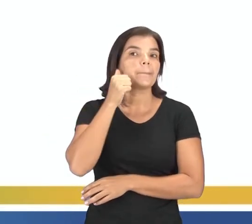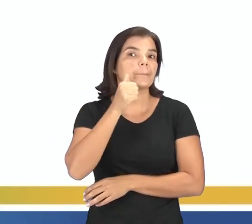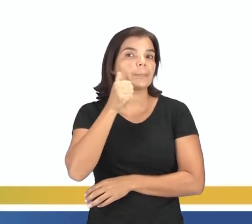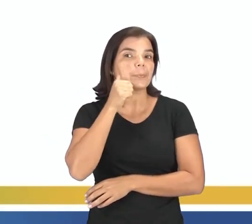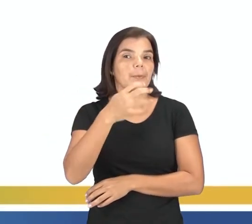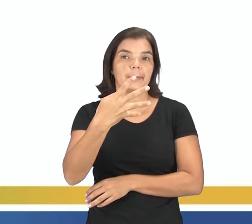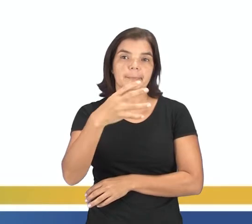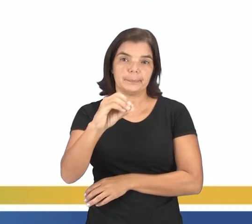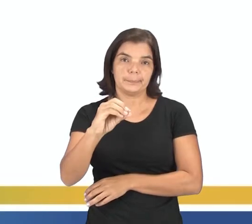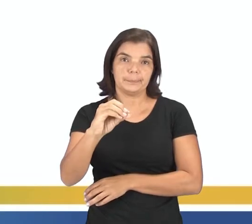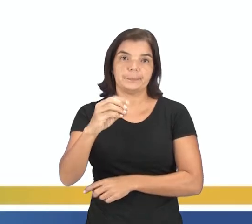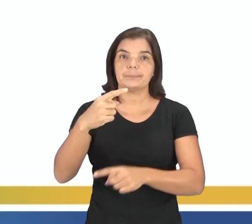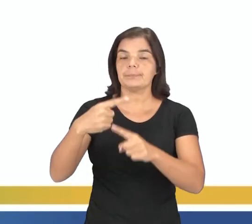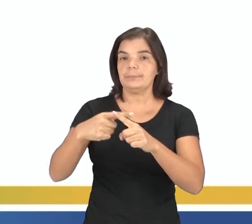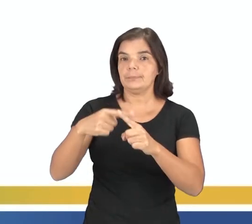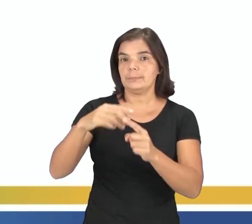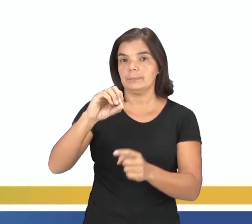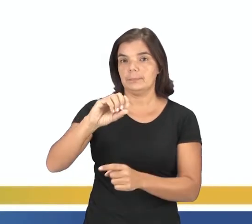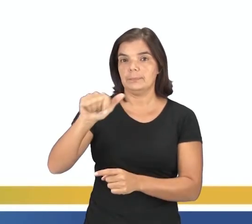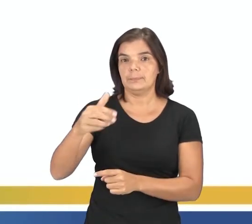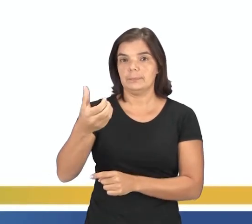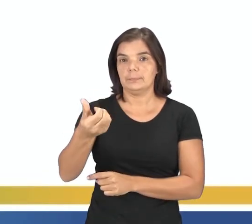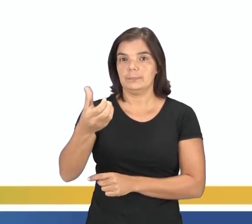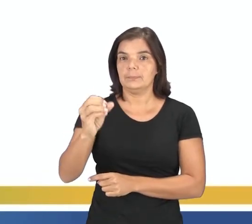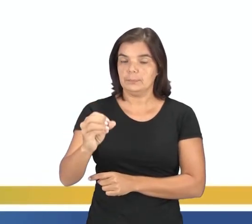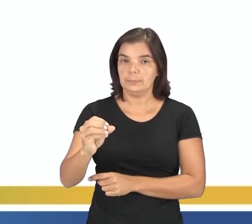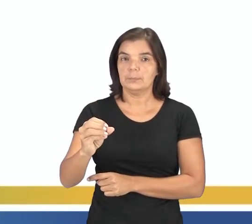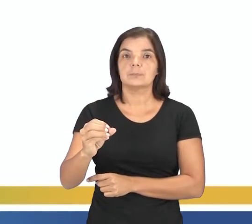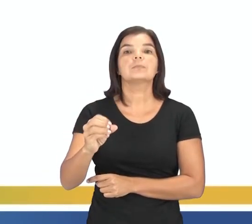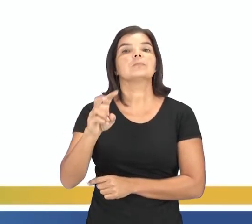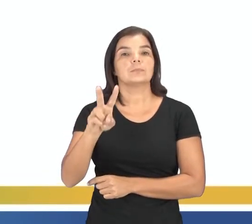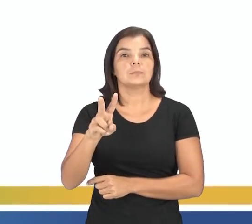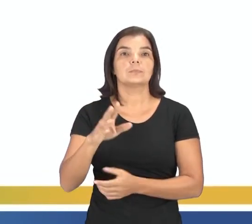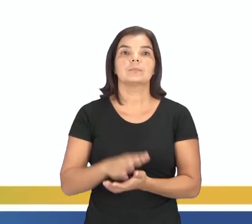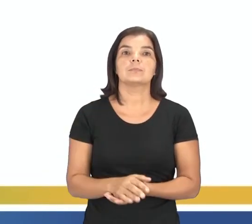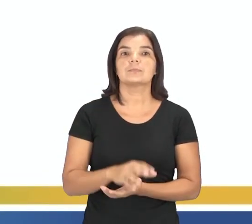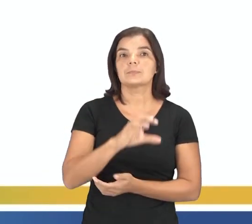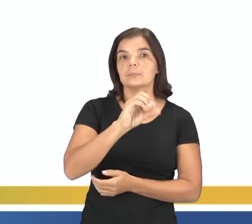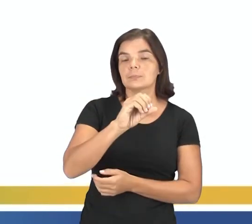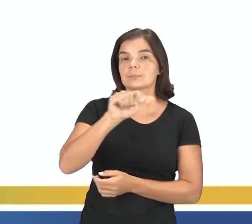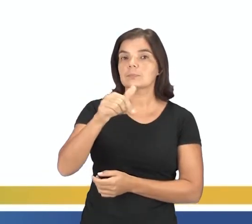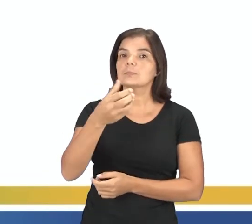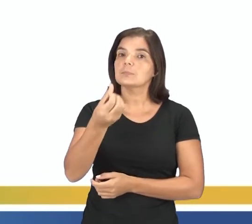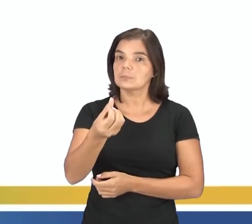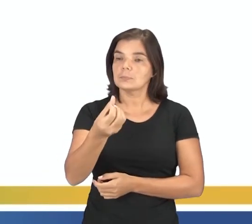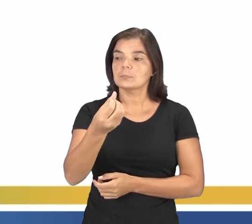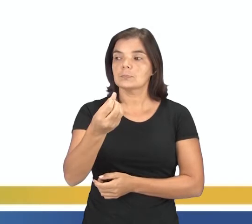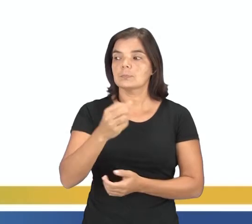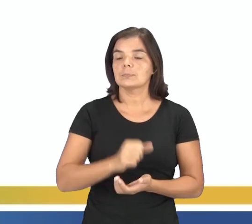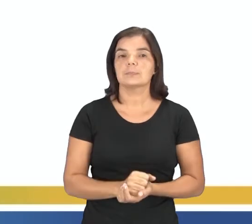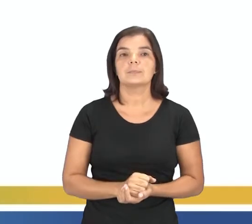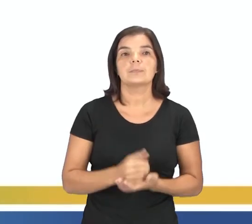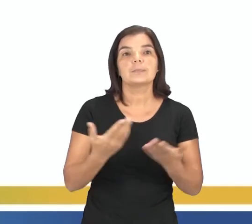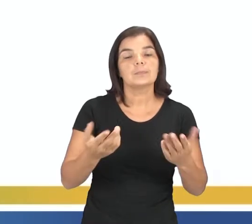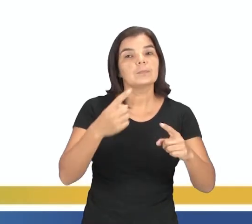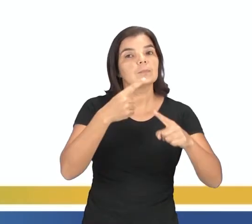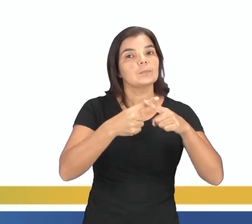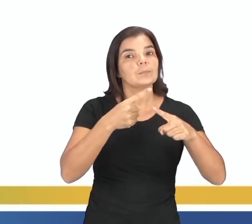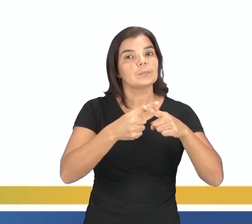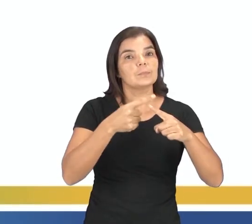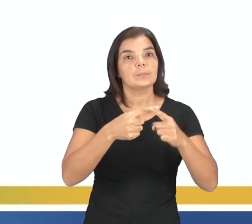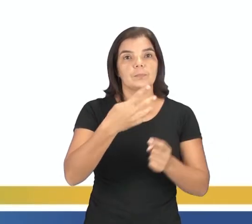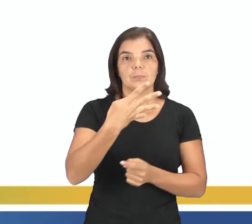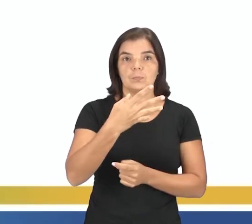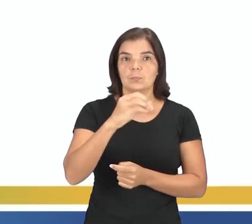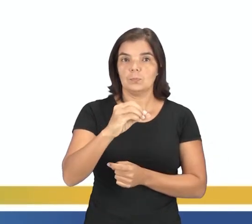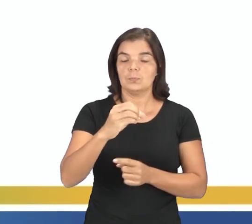moça, 40 kg, vezes a velocidade que ela adquiriu, 0,6 metros por segundo. Multiplicando